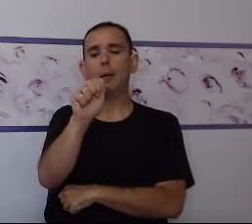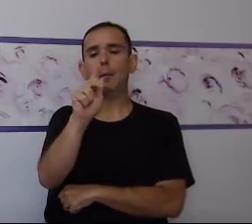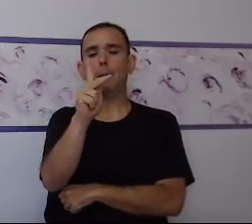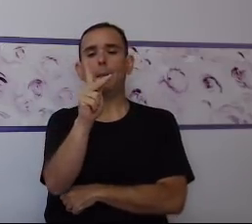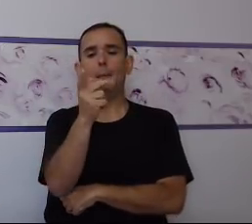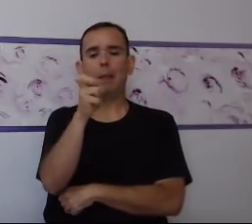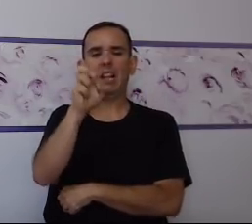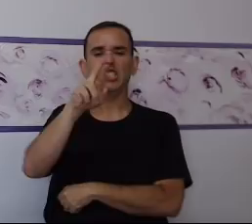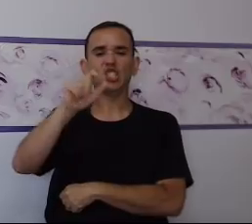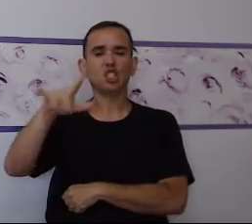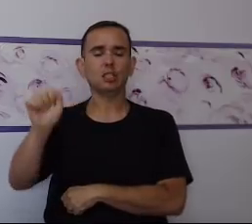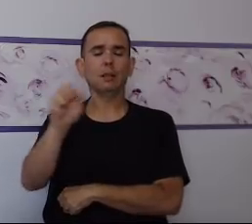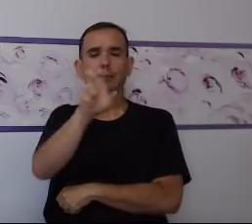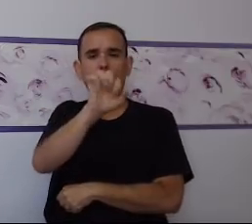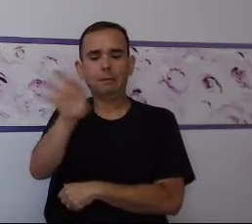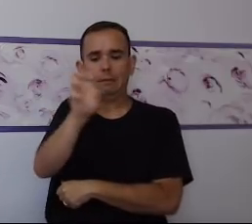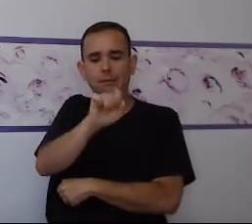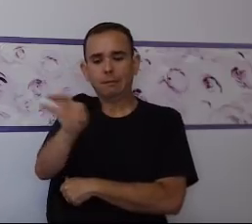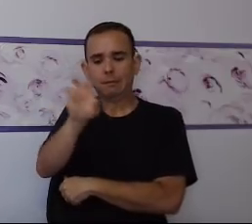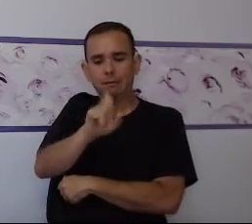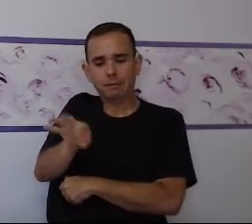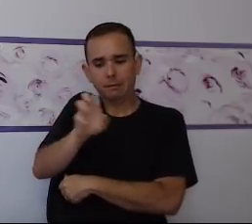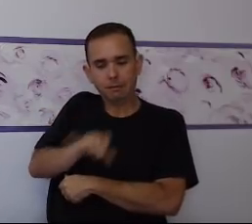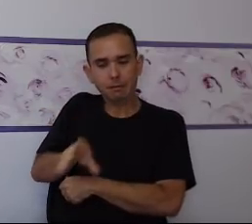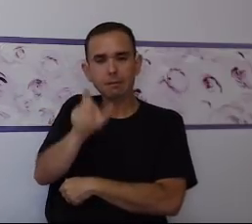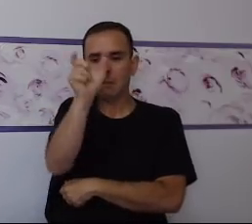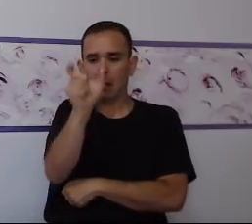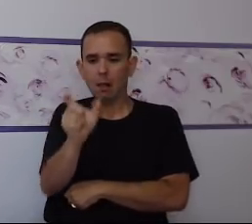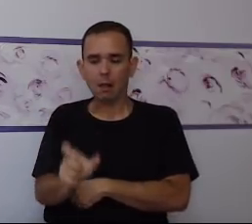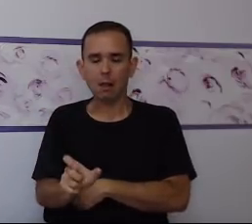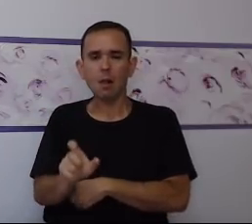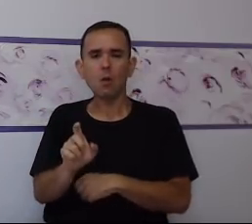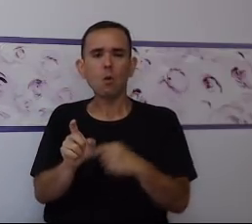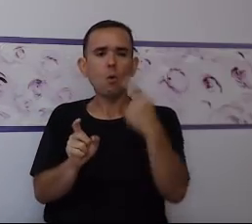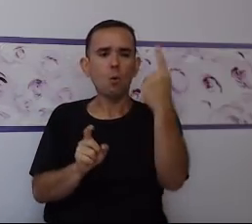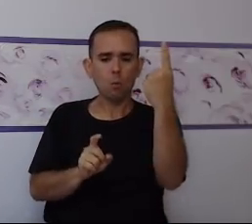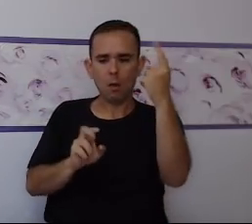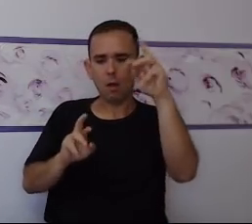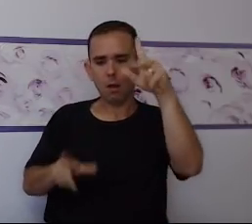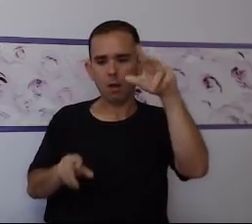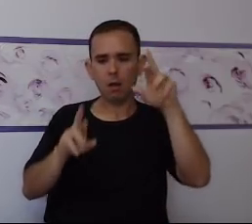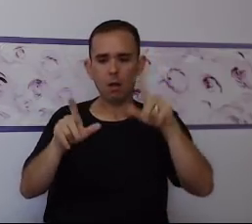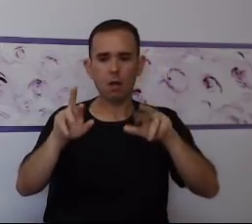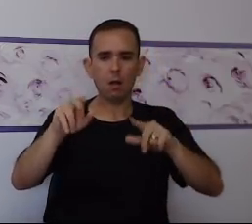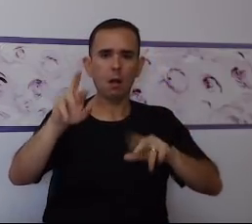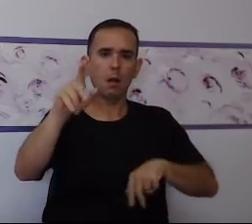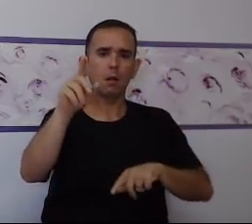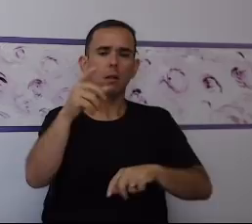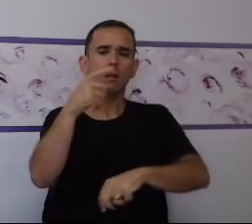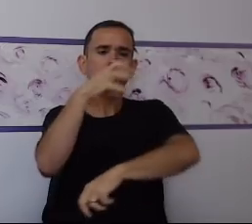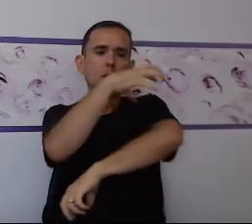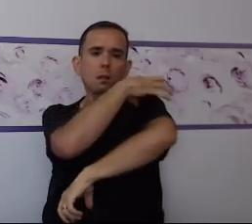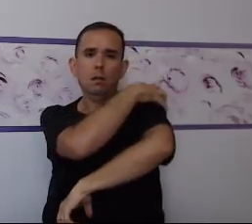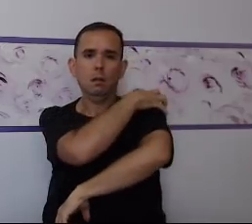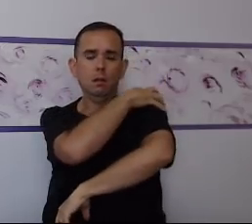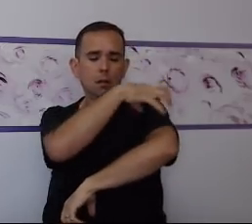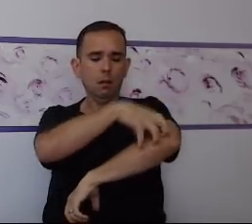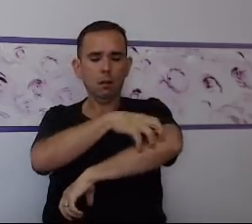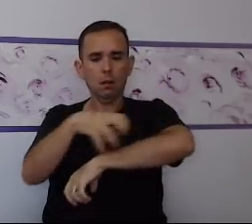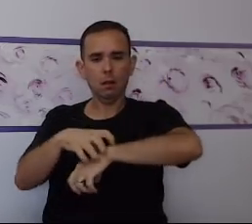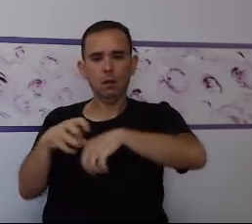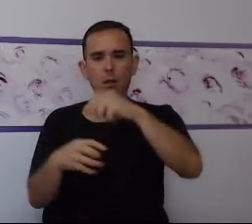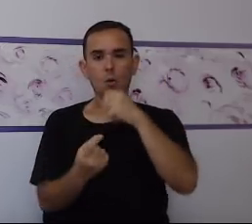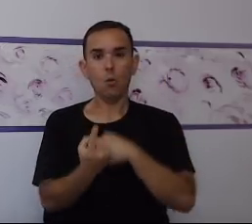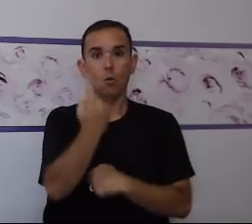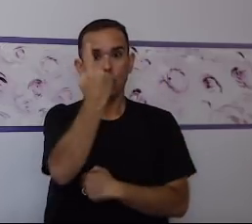monoplegia, monoparesia. Então, o que difere uma de outra é a quantidade de membros afetados. Mono, um